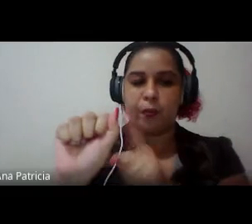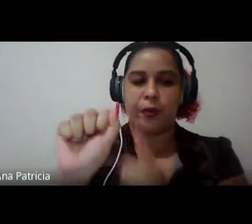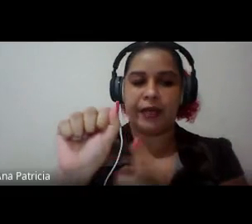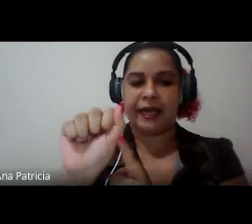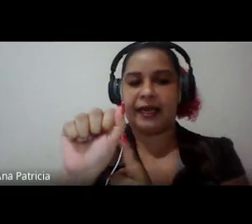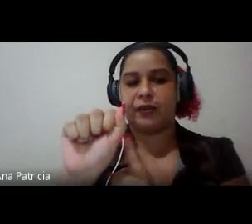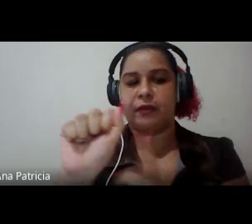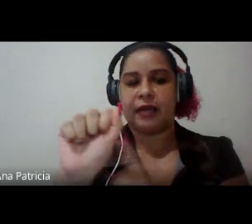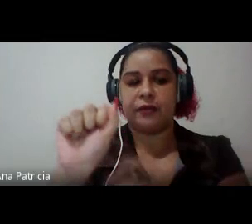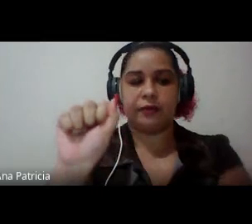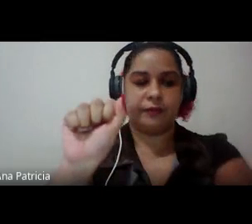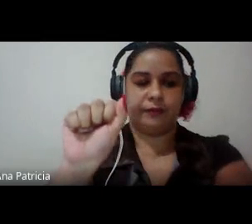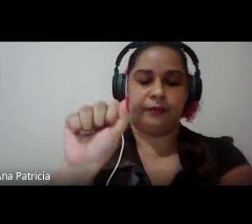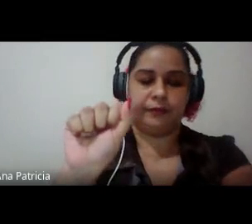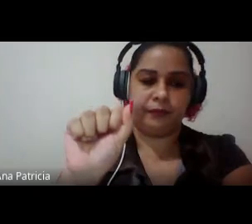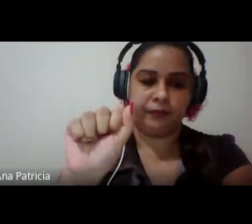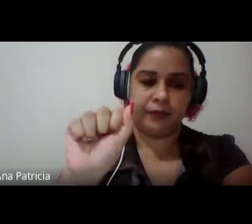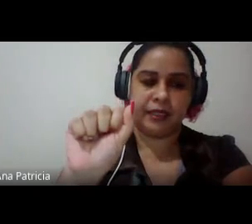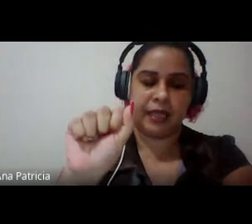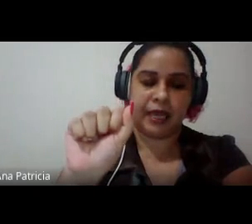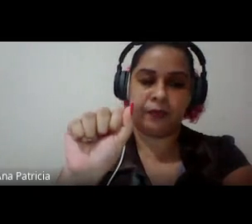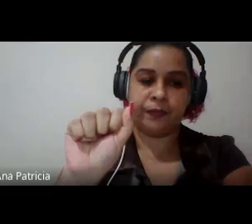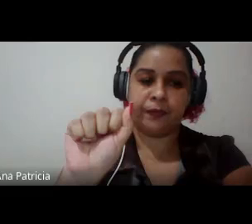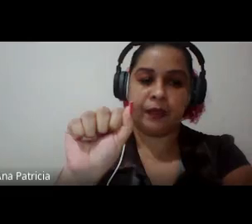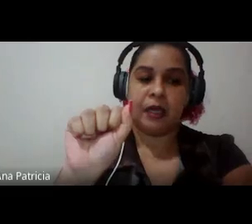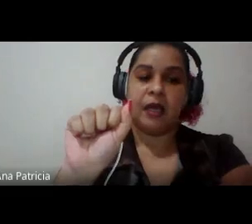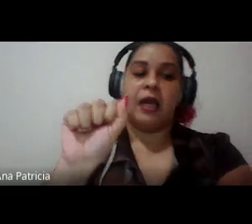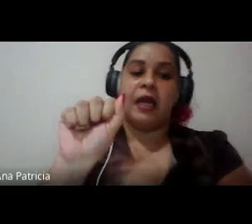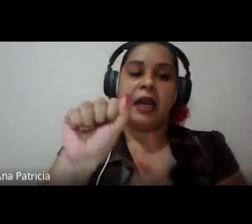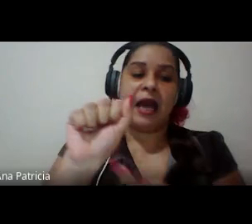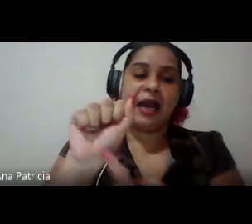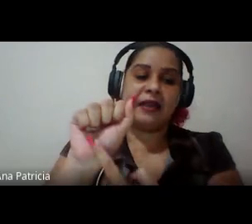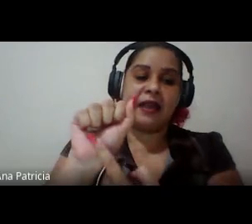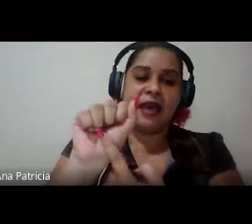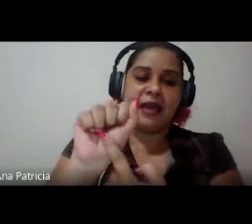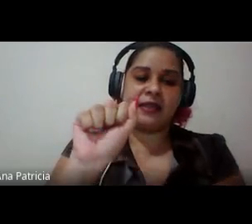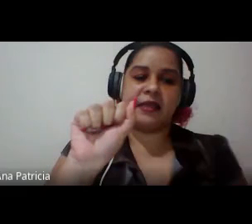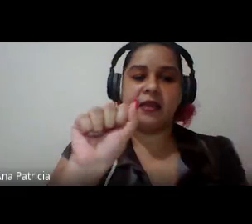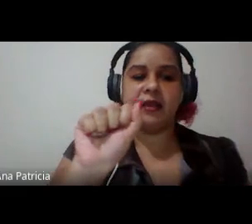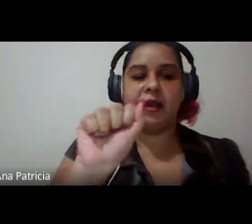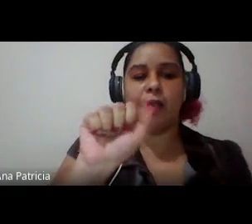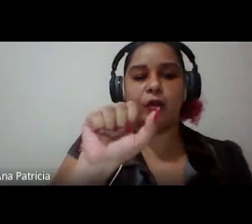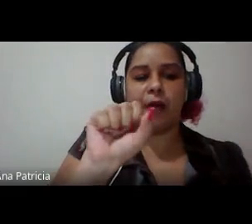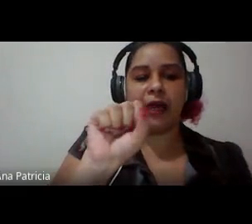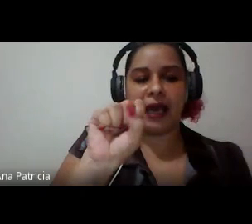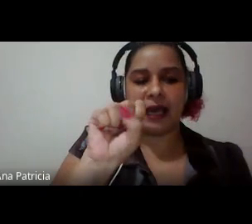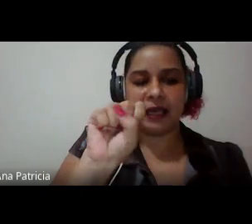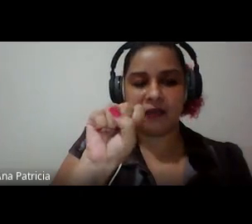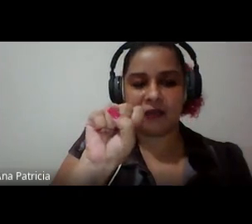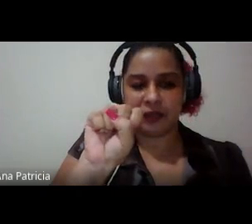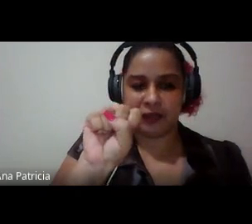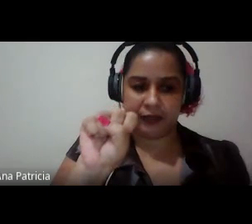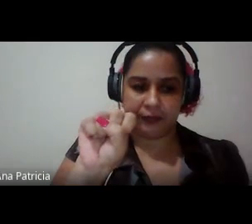e o polegar aqui do lado, certo? A letra S, eu boto o polegar aqui